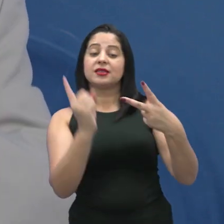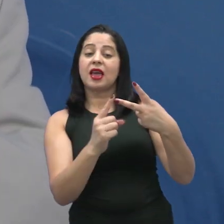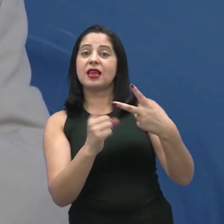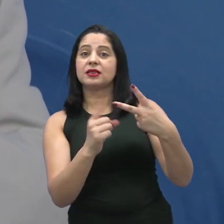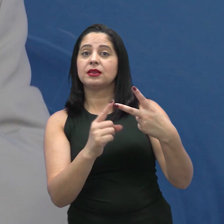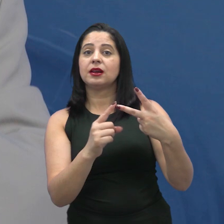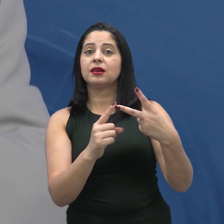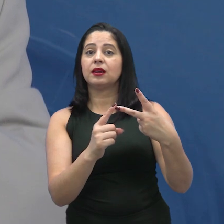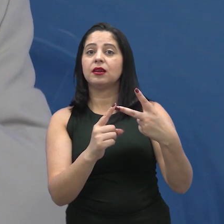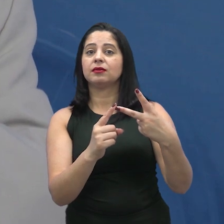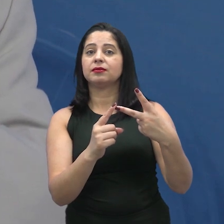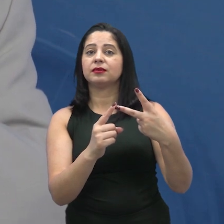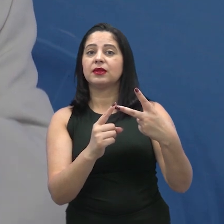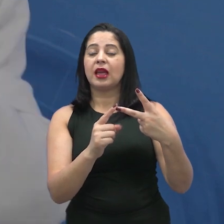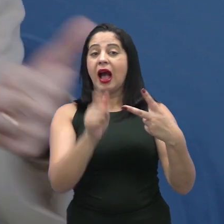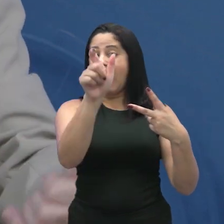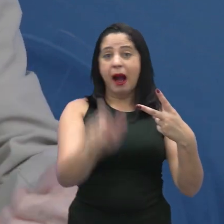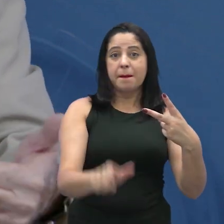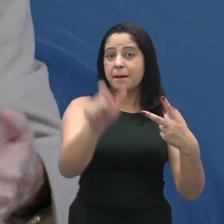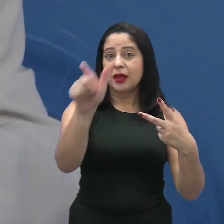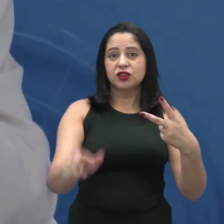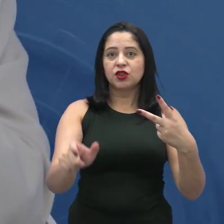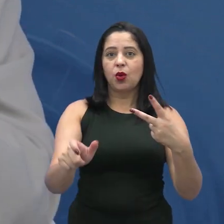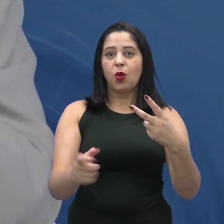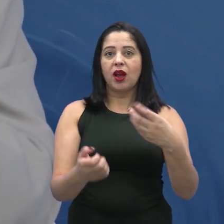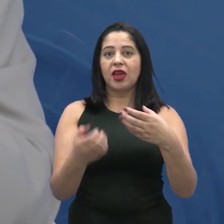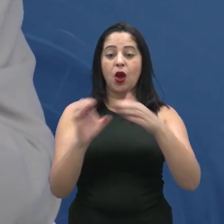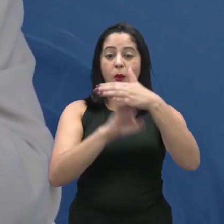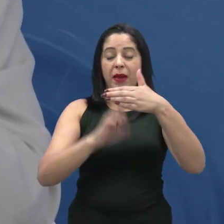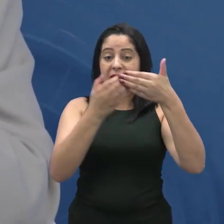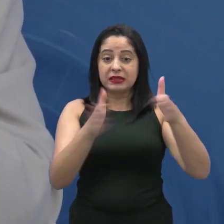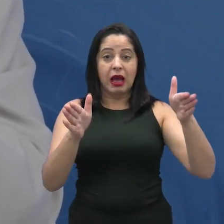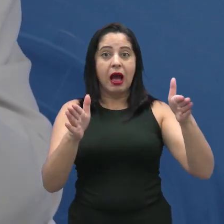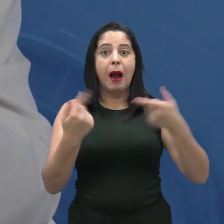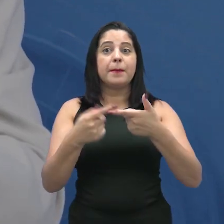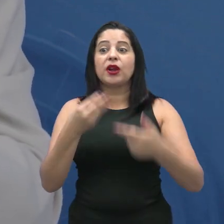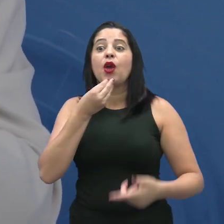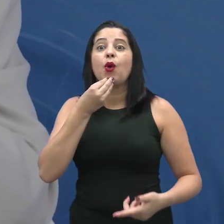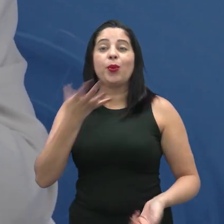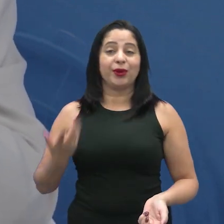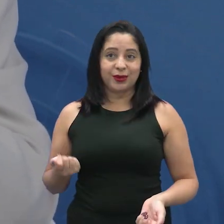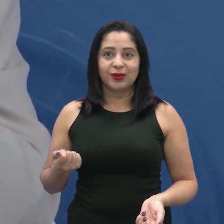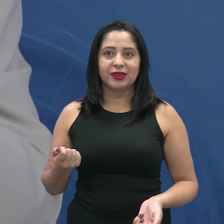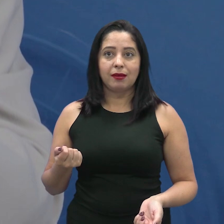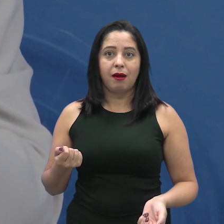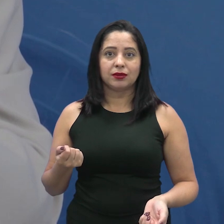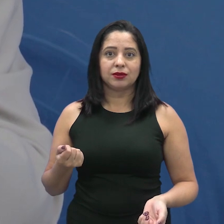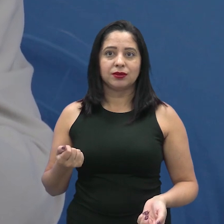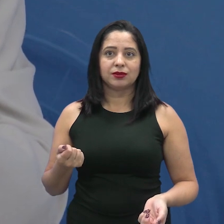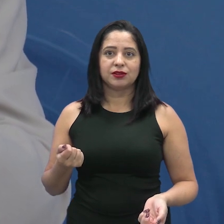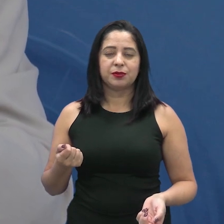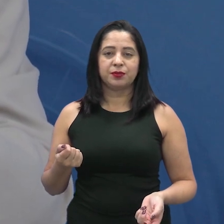outro sentido, é o indivíduo que ele abre um negócio porque enxergou uma oportunidade, ele precisa aprender a gerir o